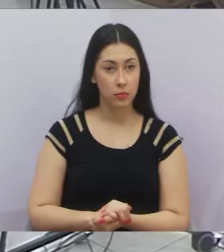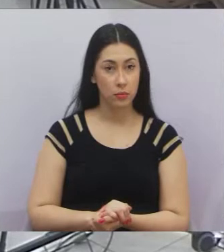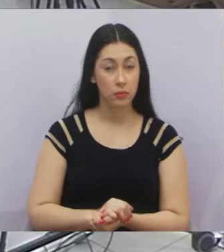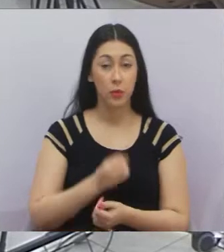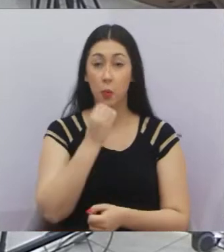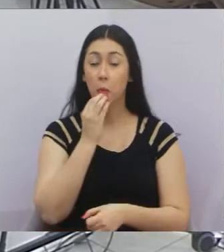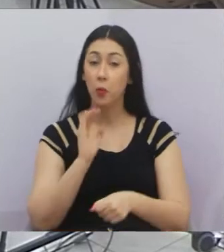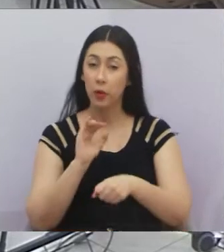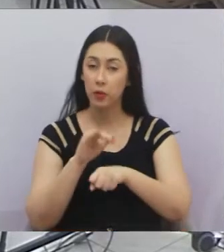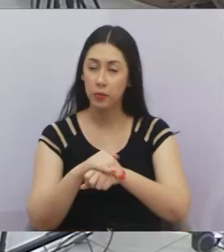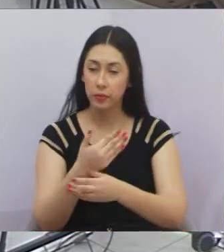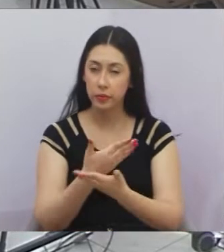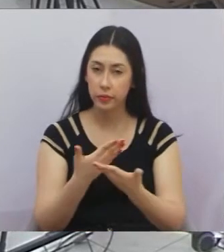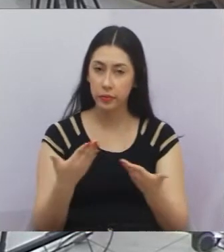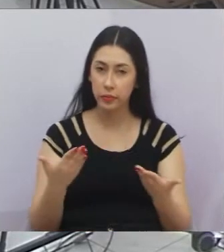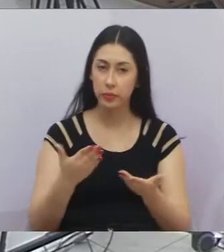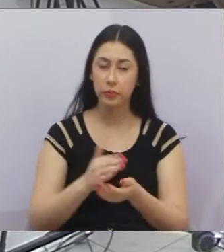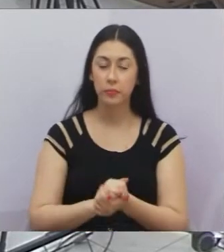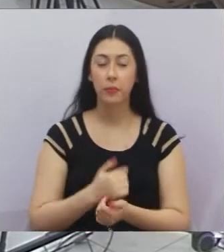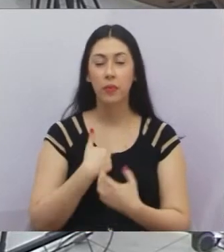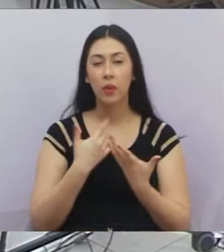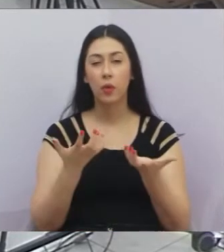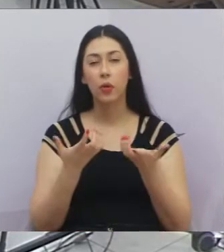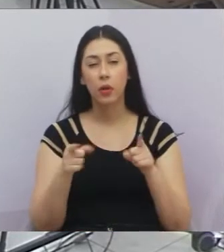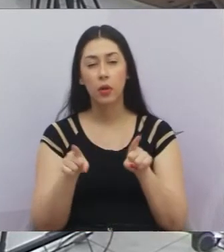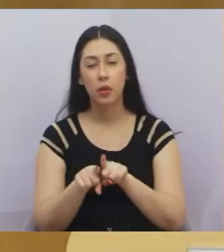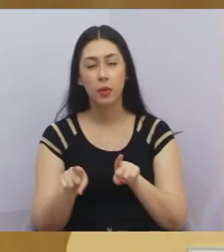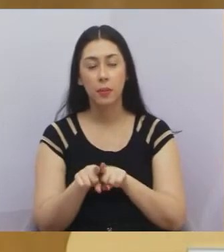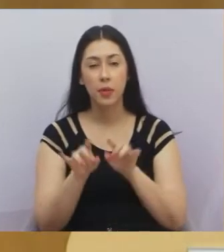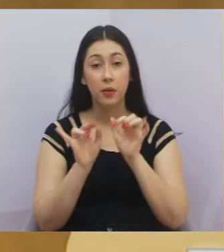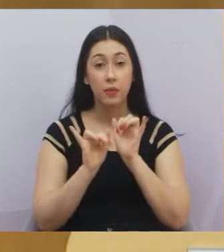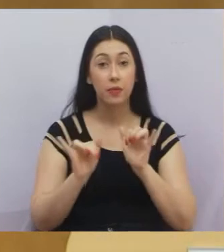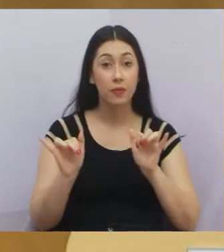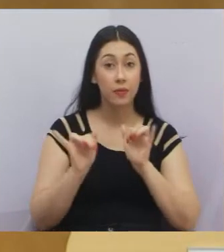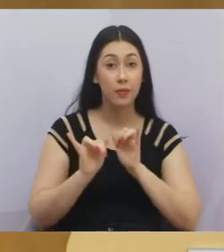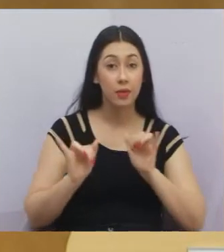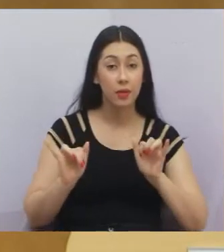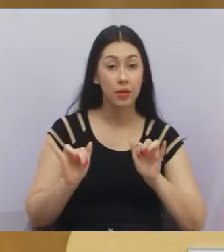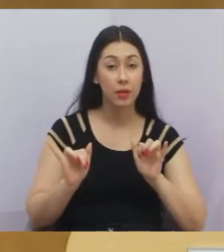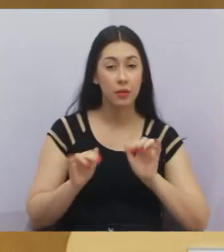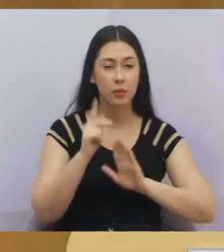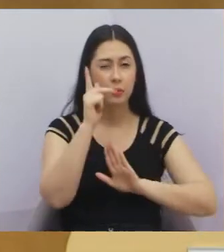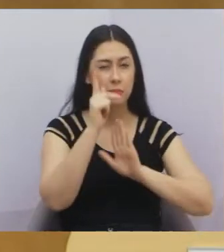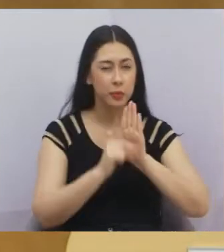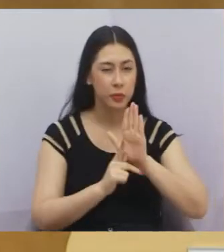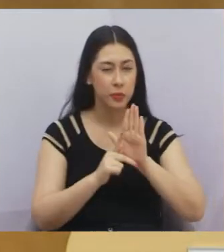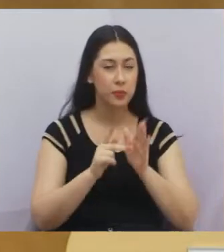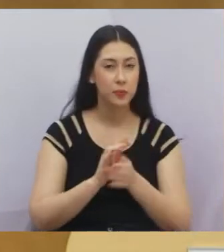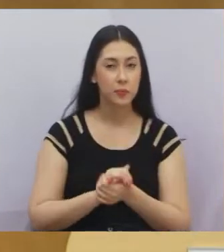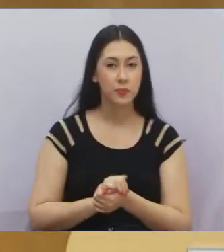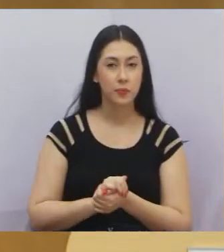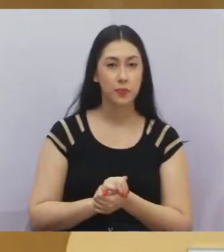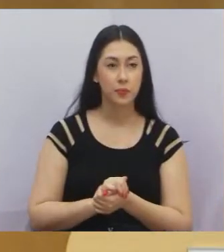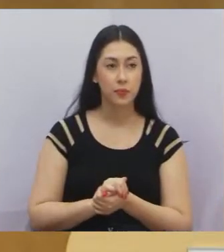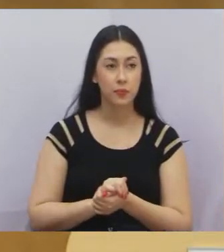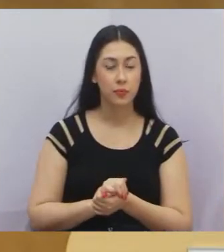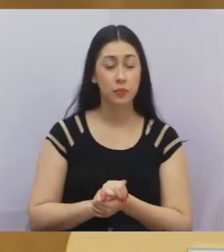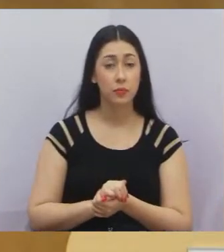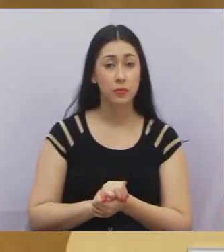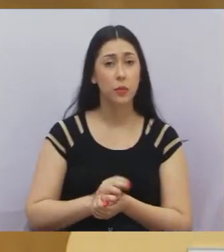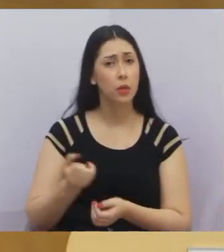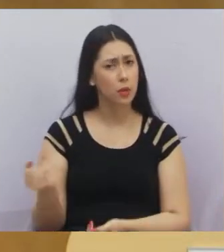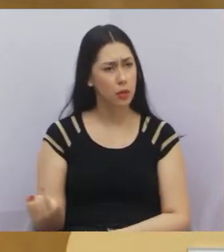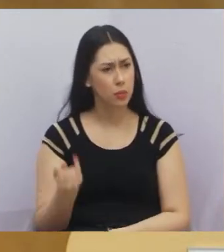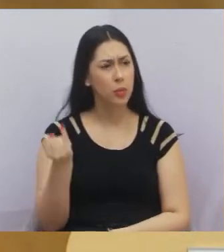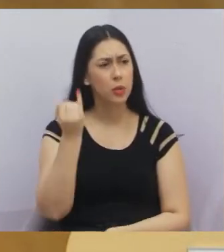Boa noite a todos. Quero aqui também falar desse projeto, da importância que